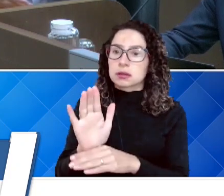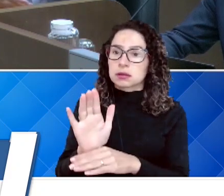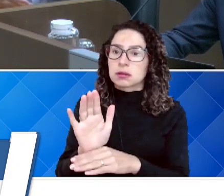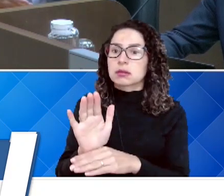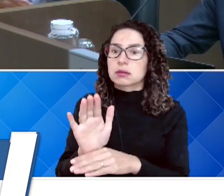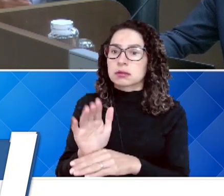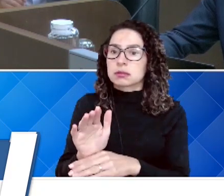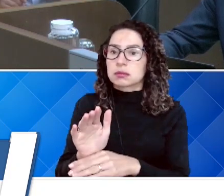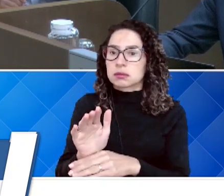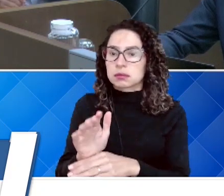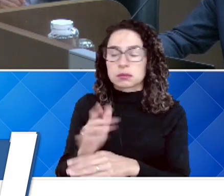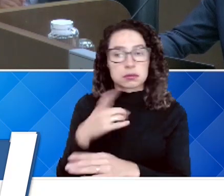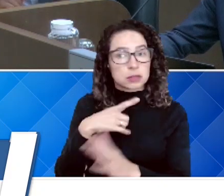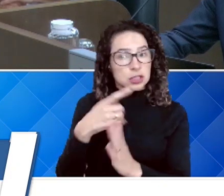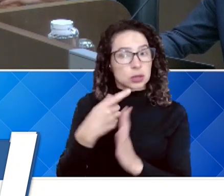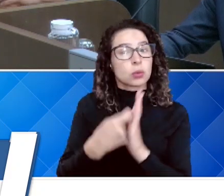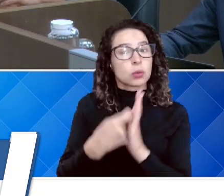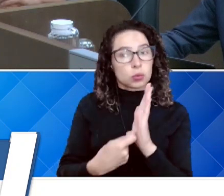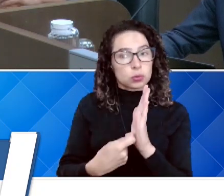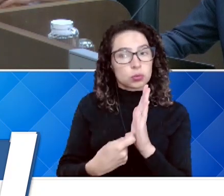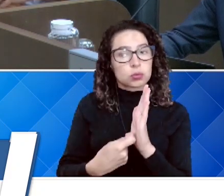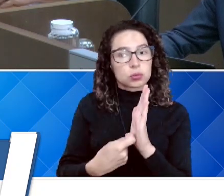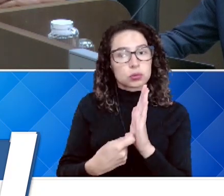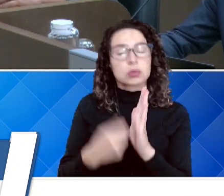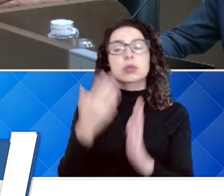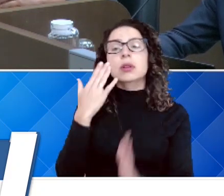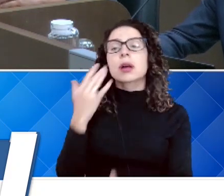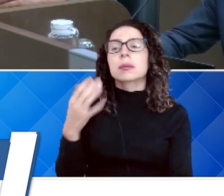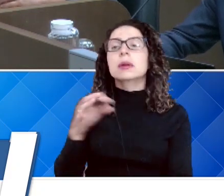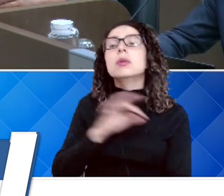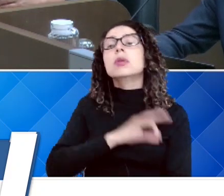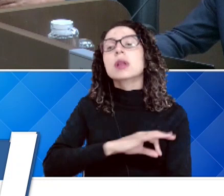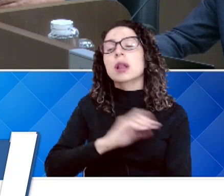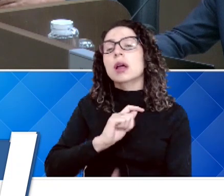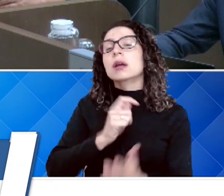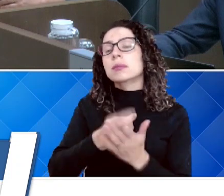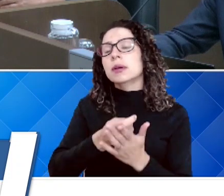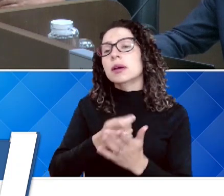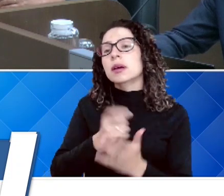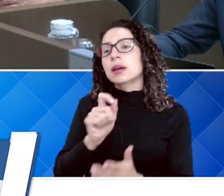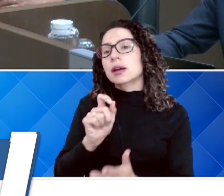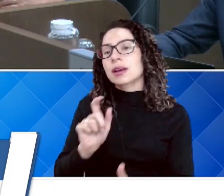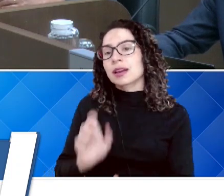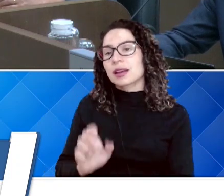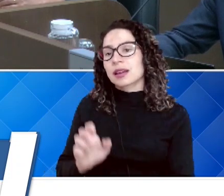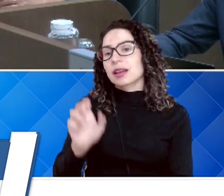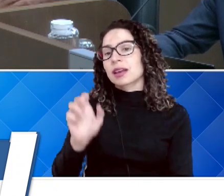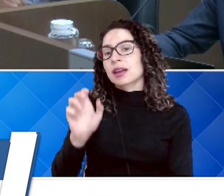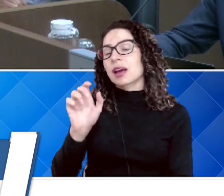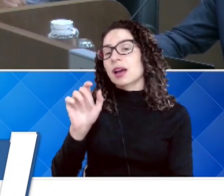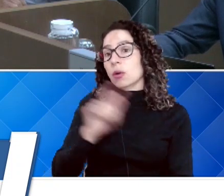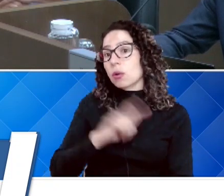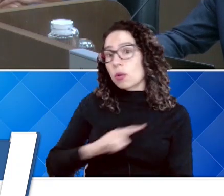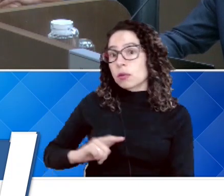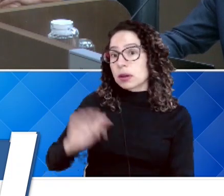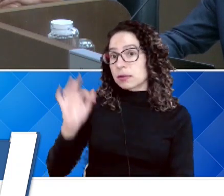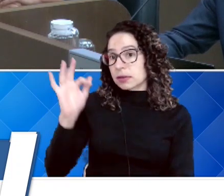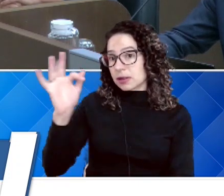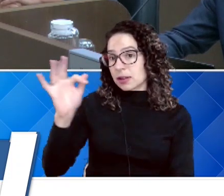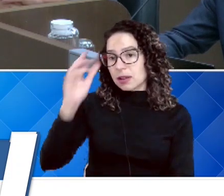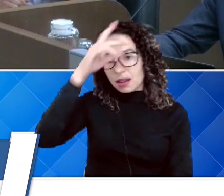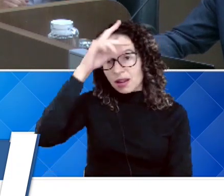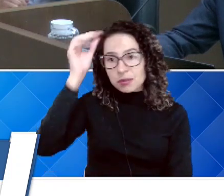Tem concurso. Sabe quem paga o salário do agente de vetor? O governo federal. A prefeitura só tem que